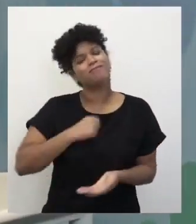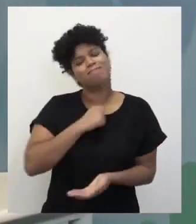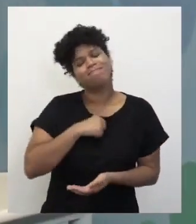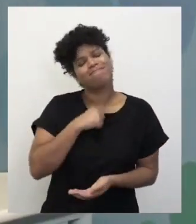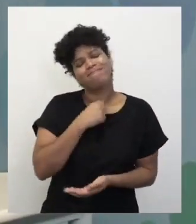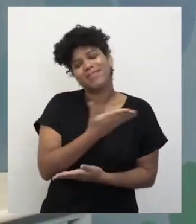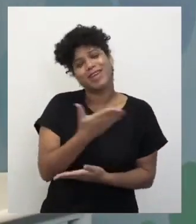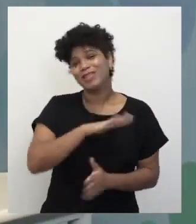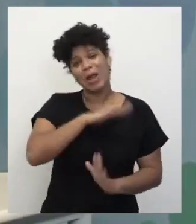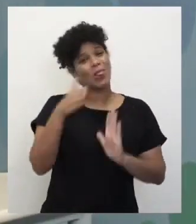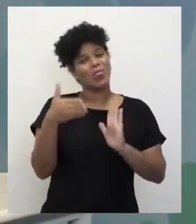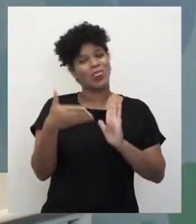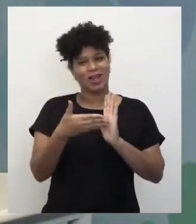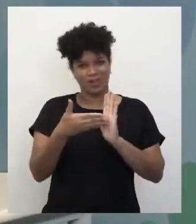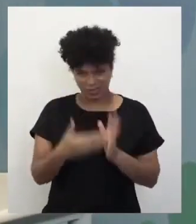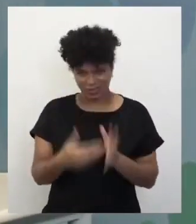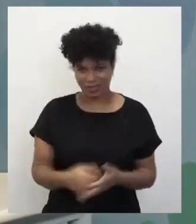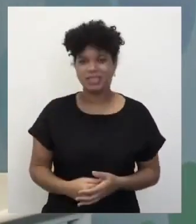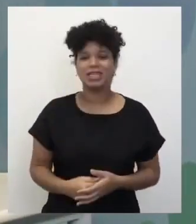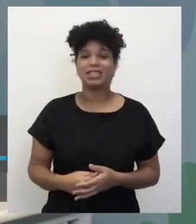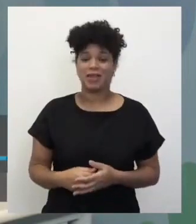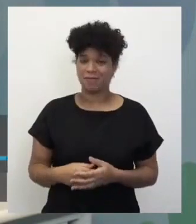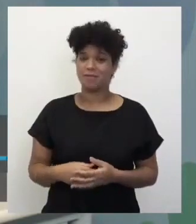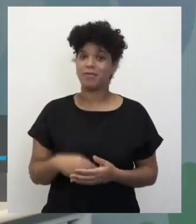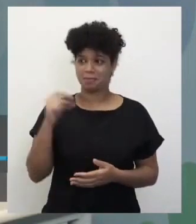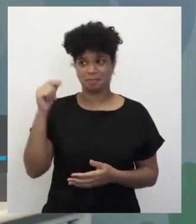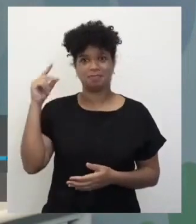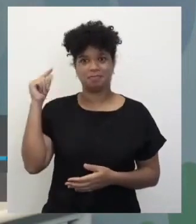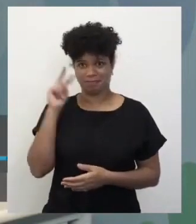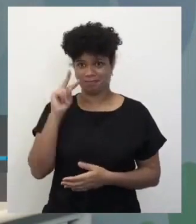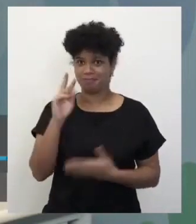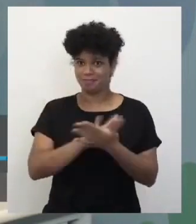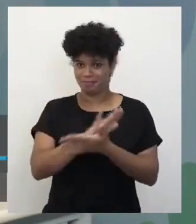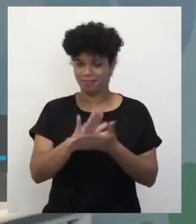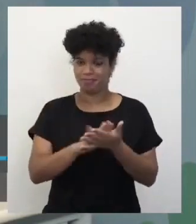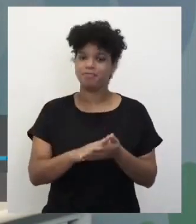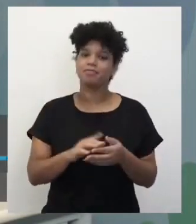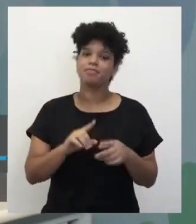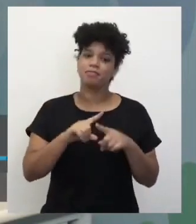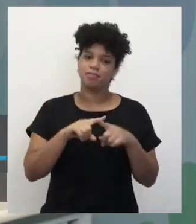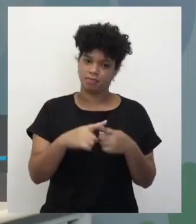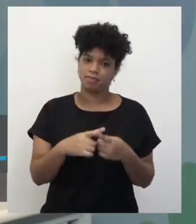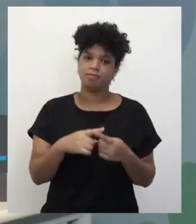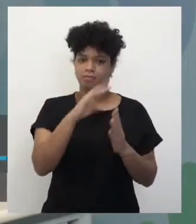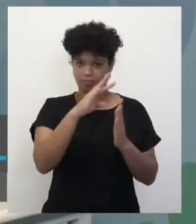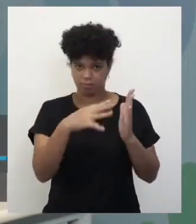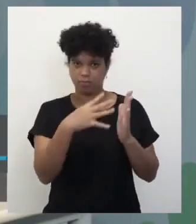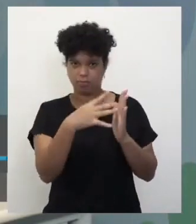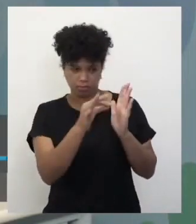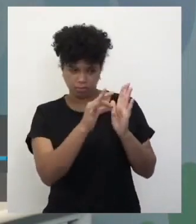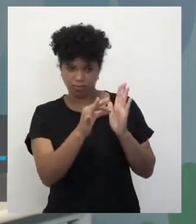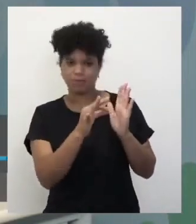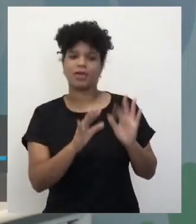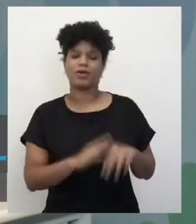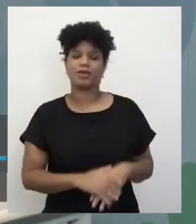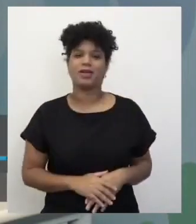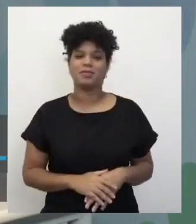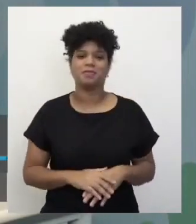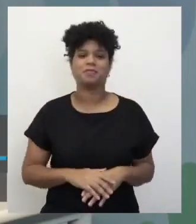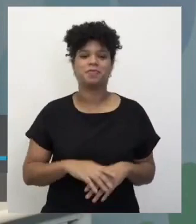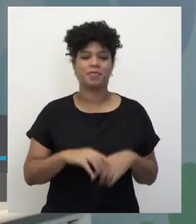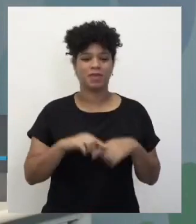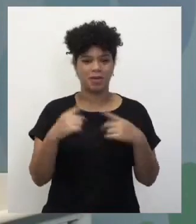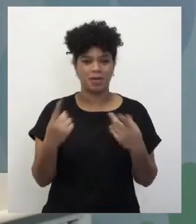de todos, né? A gente ficou um tempinho sem se ver, mas, né, por uma questão de grade, enfim, tá? Olha só, então,